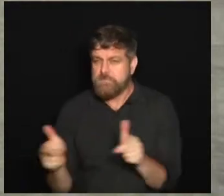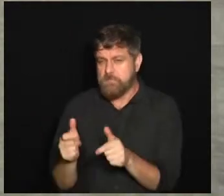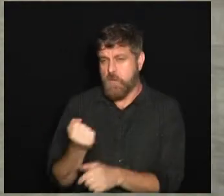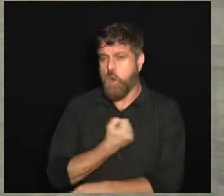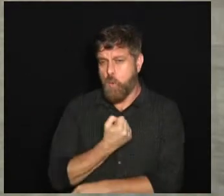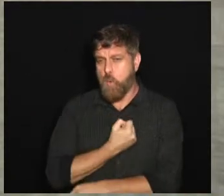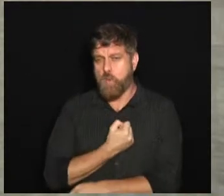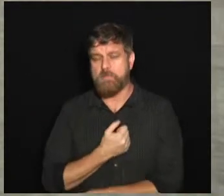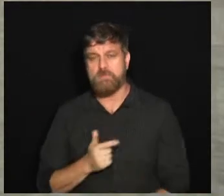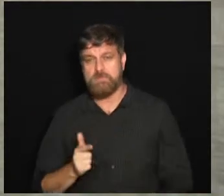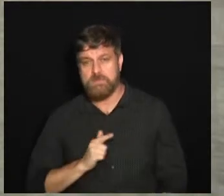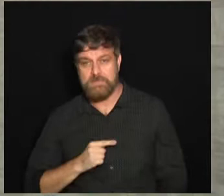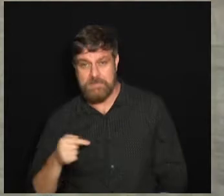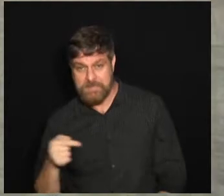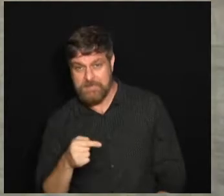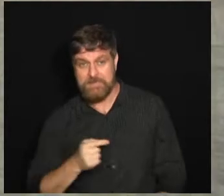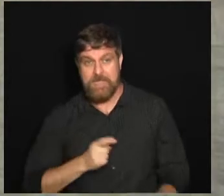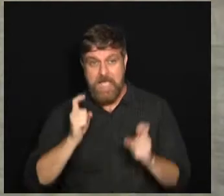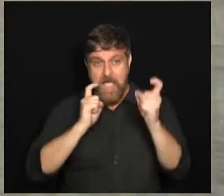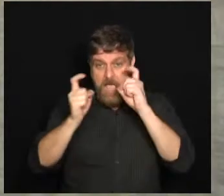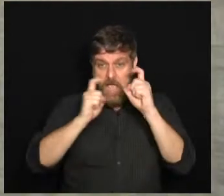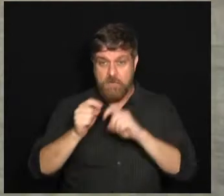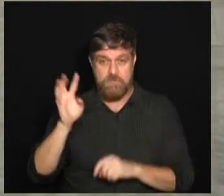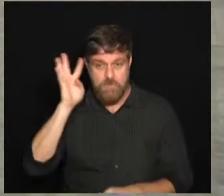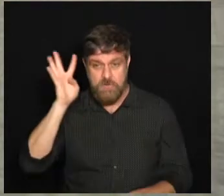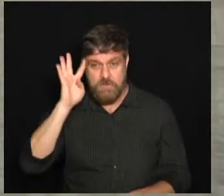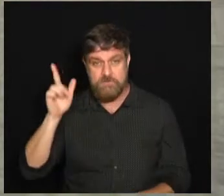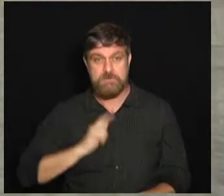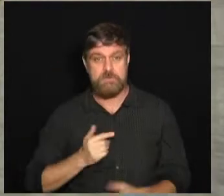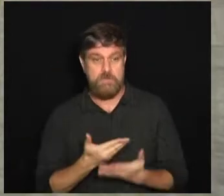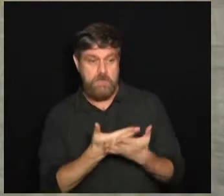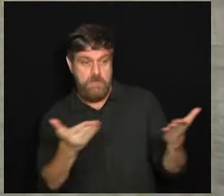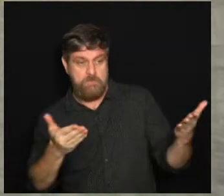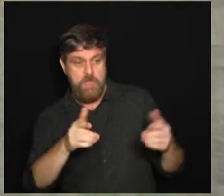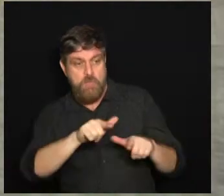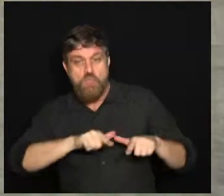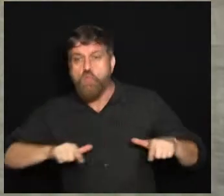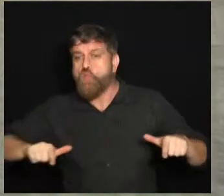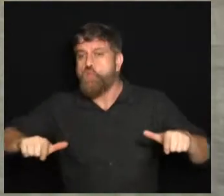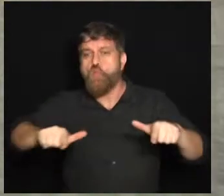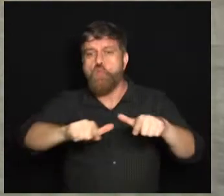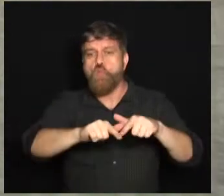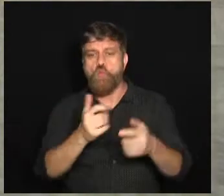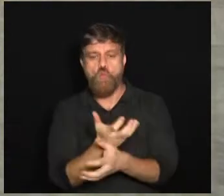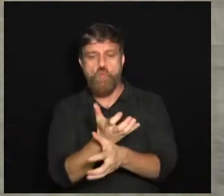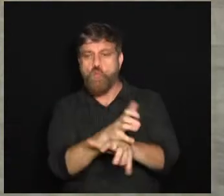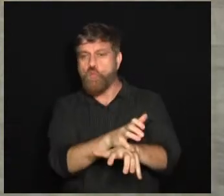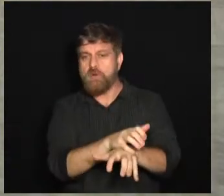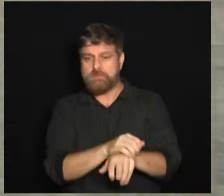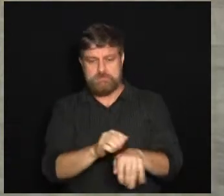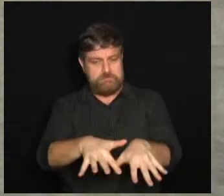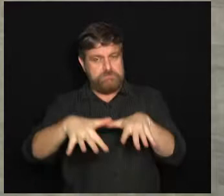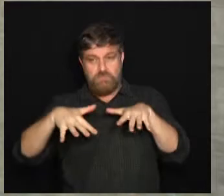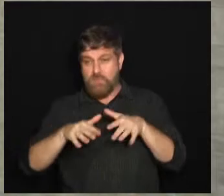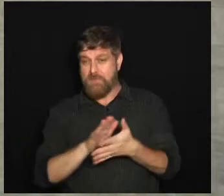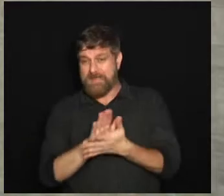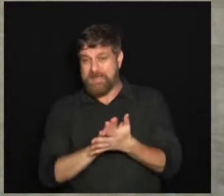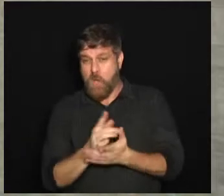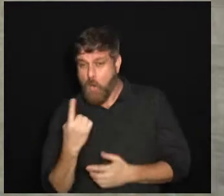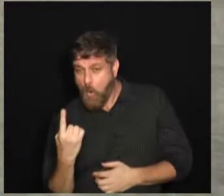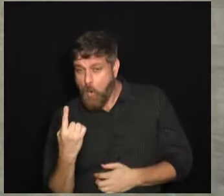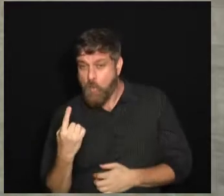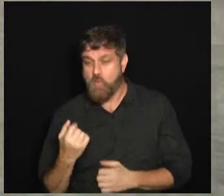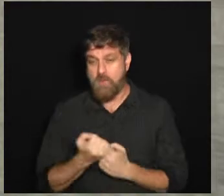aqui no prédio. Tanto que a reunião ordinária desta quarta-feira aconteceu assim, com o plenário vazio, sem o público, apenas um assessor